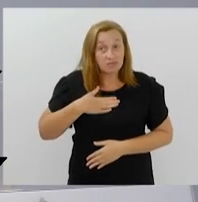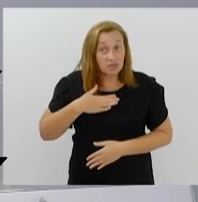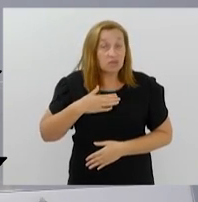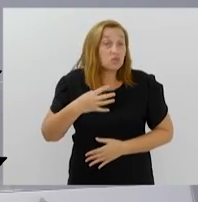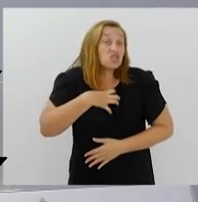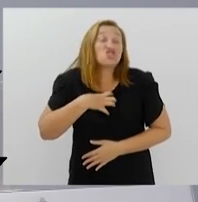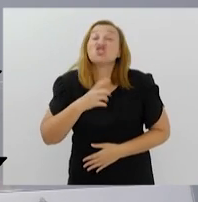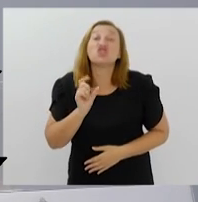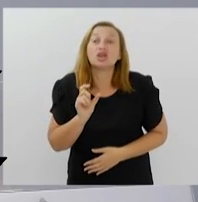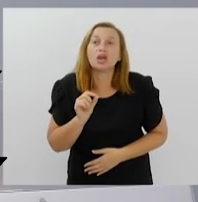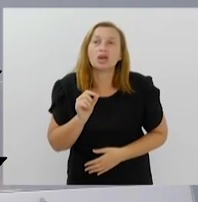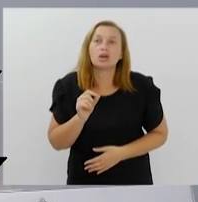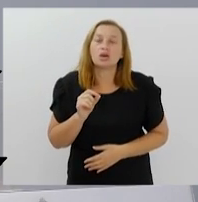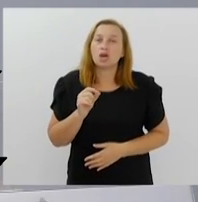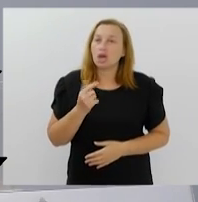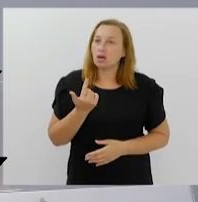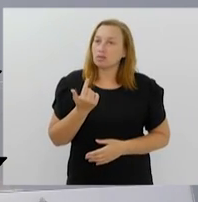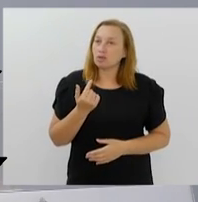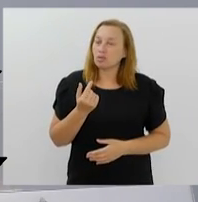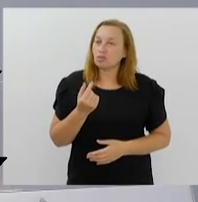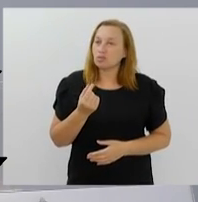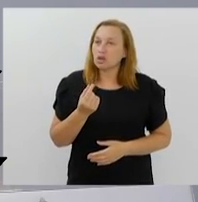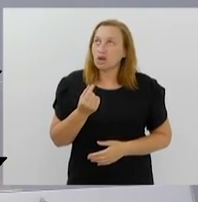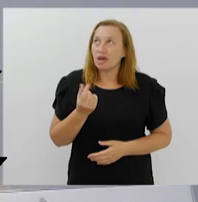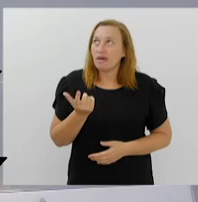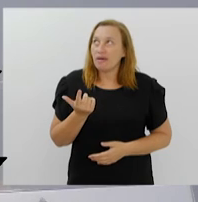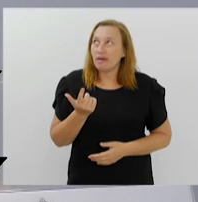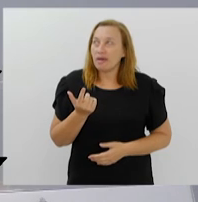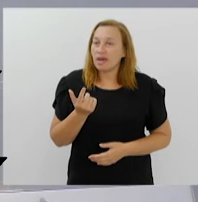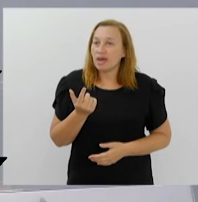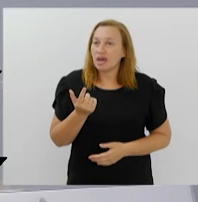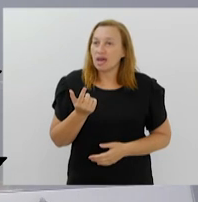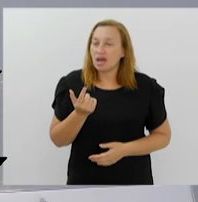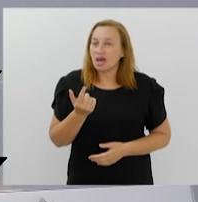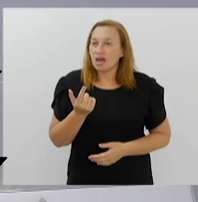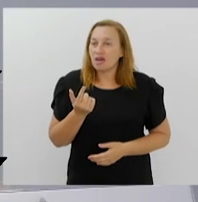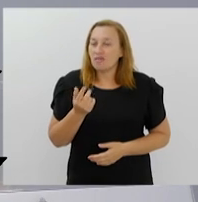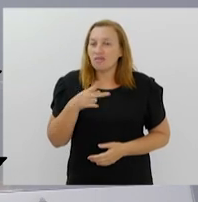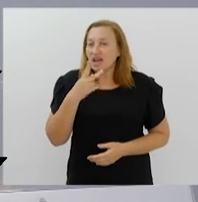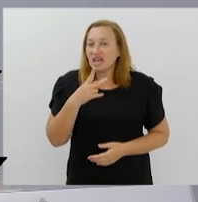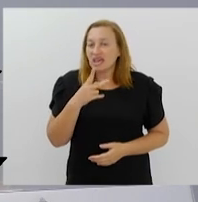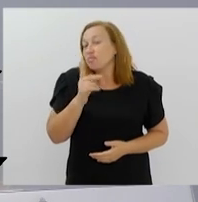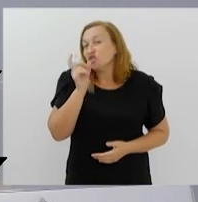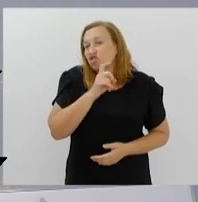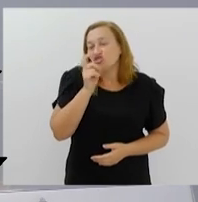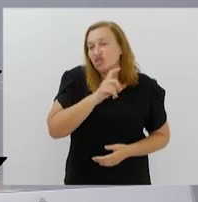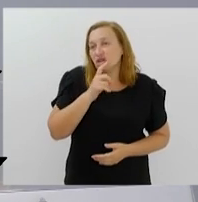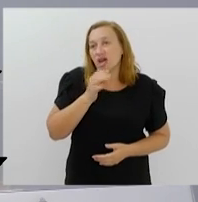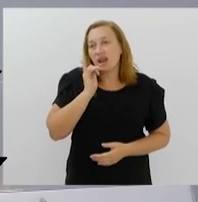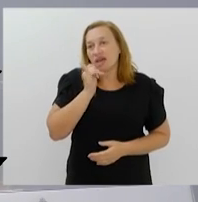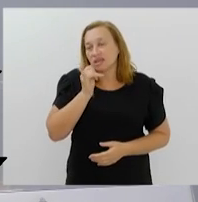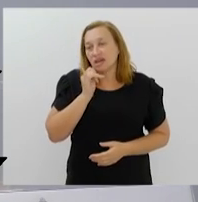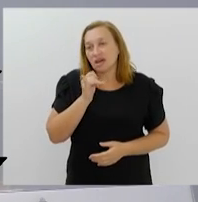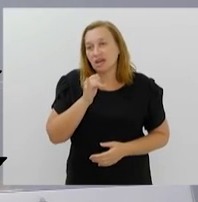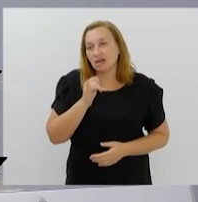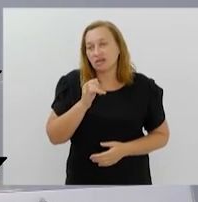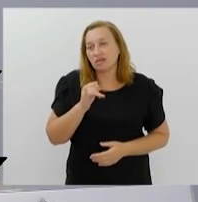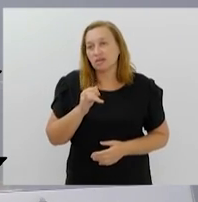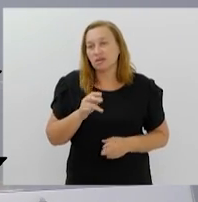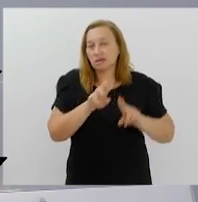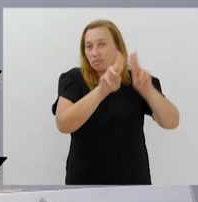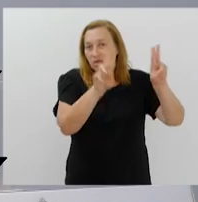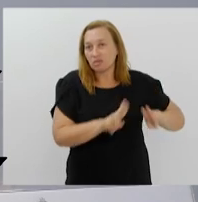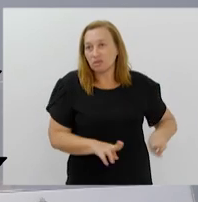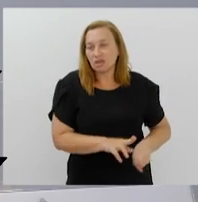sentido de que eu não neguei momento nenhum que houve qualquer intercorrência relatada pelos beneficiários da Unimed